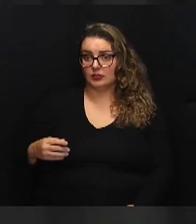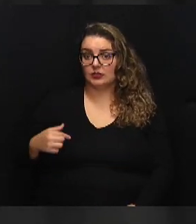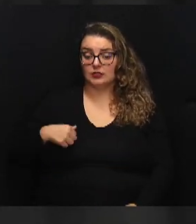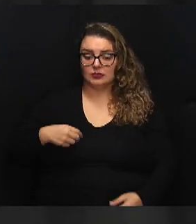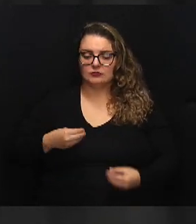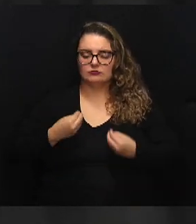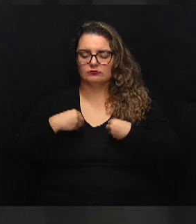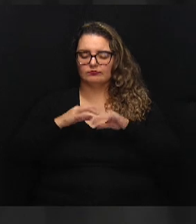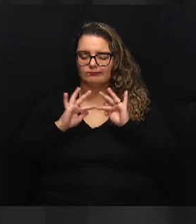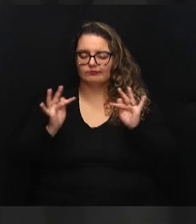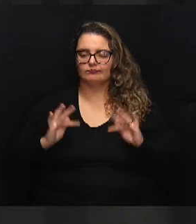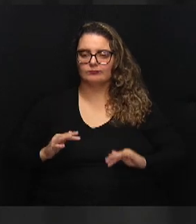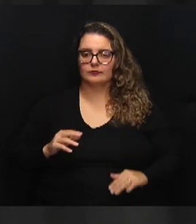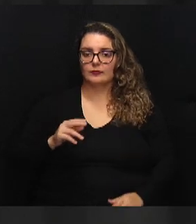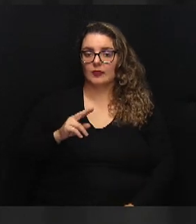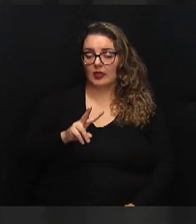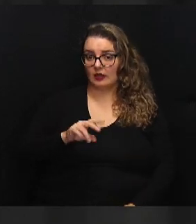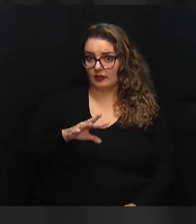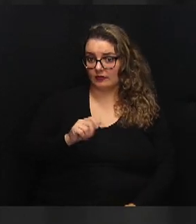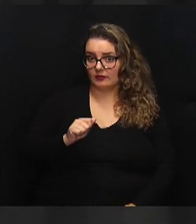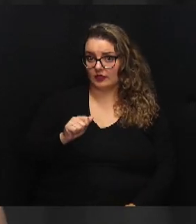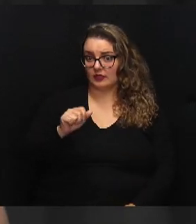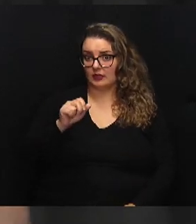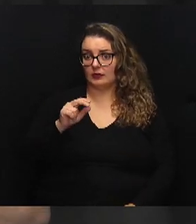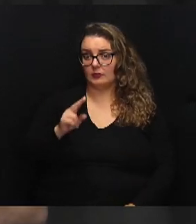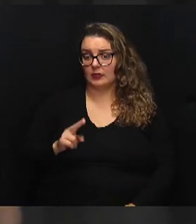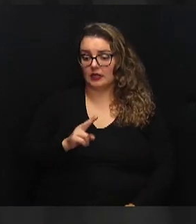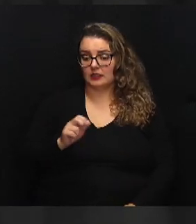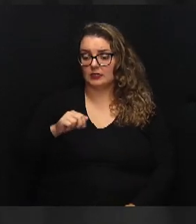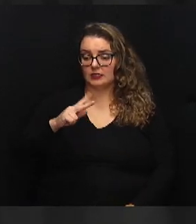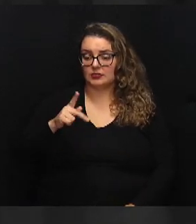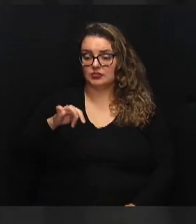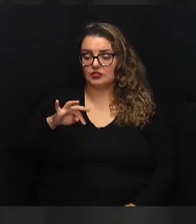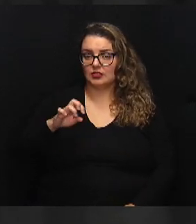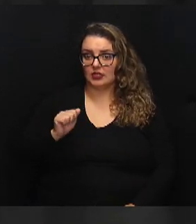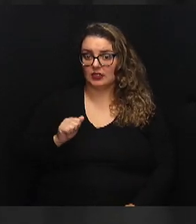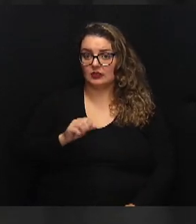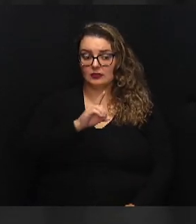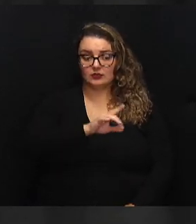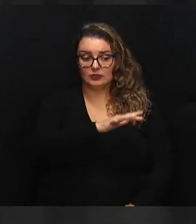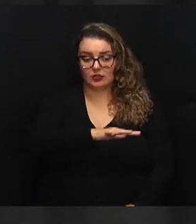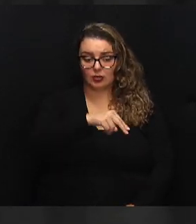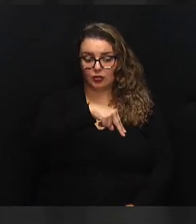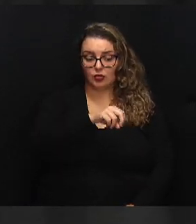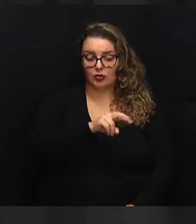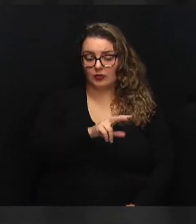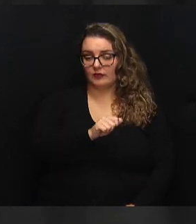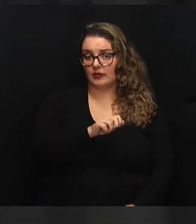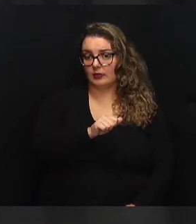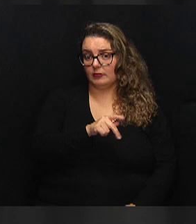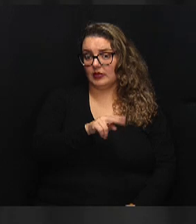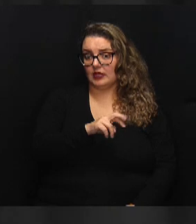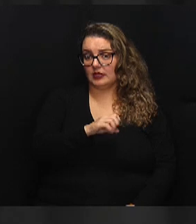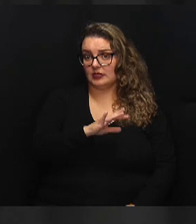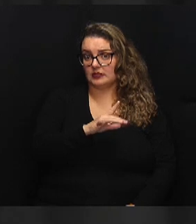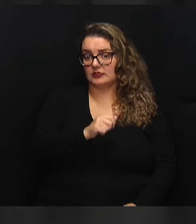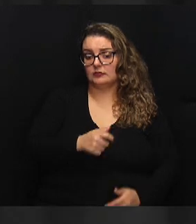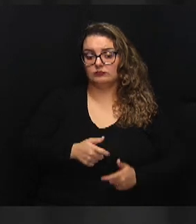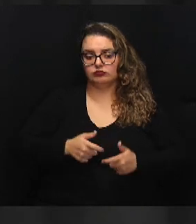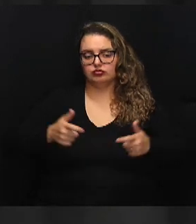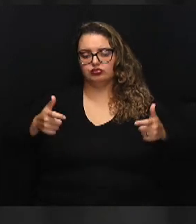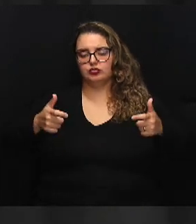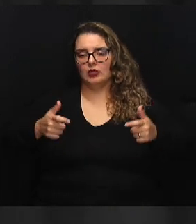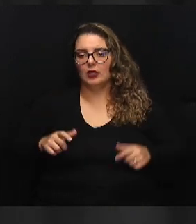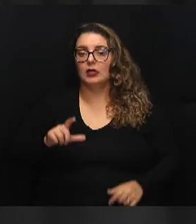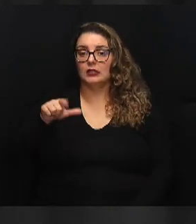Então a Vila Padre Anchieta, o distrito de Nova Aparecida, ele teve uma pujança enorme, né? Depois que a